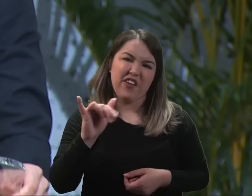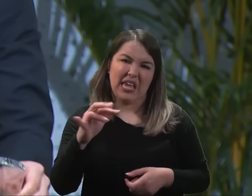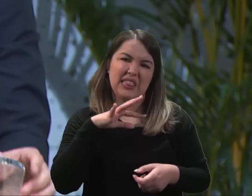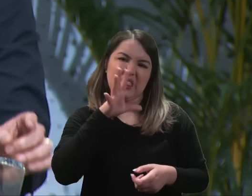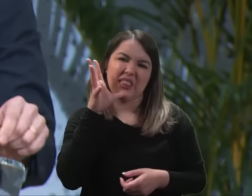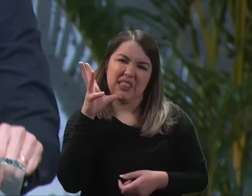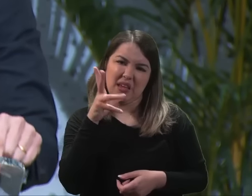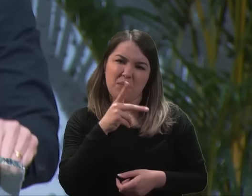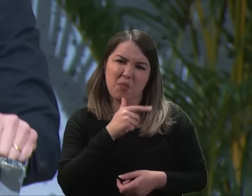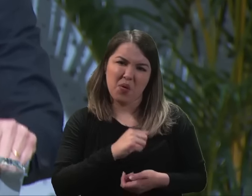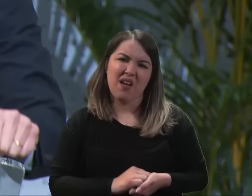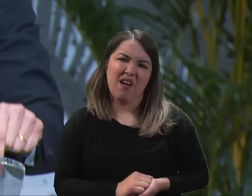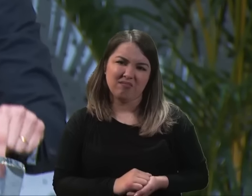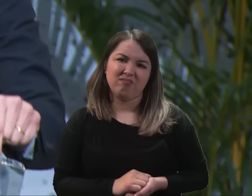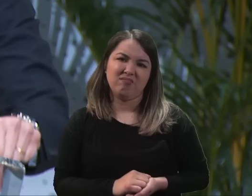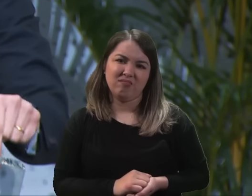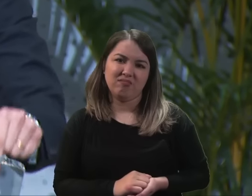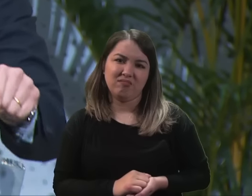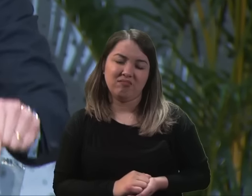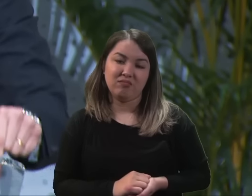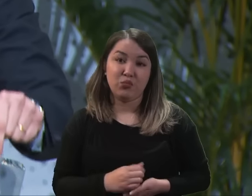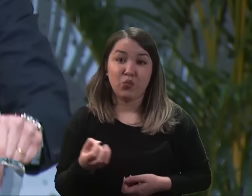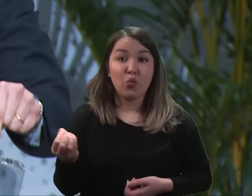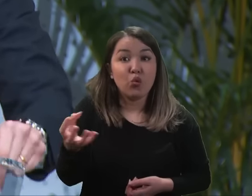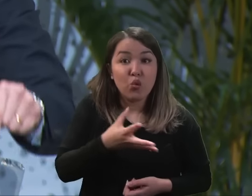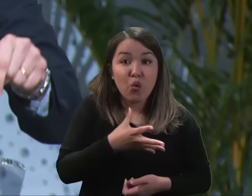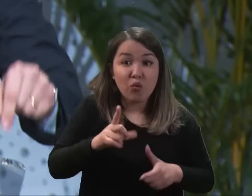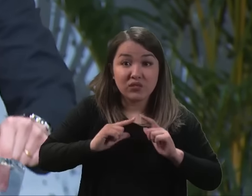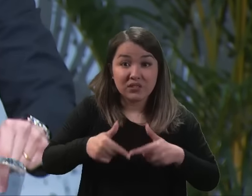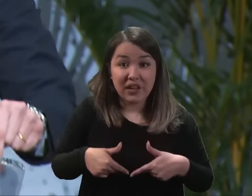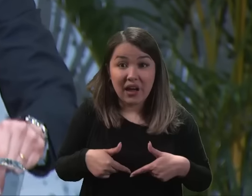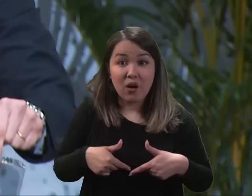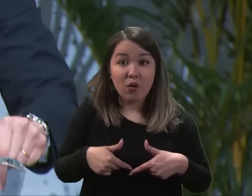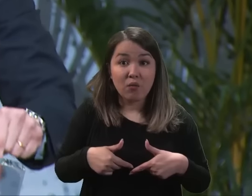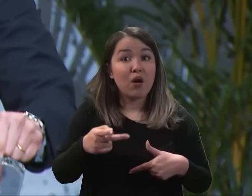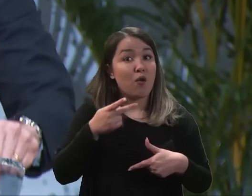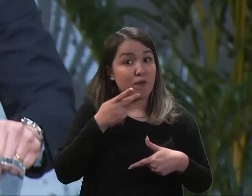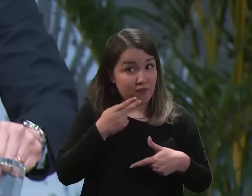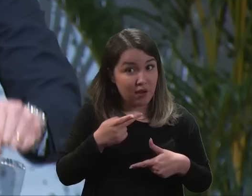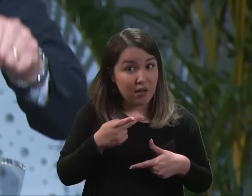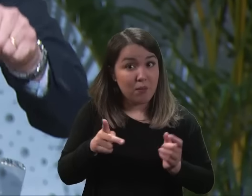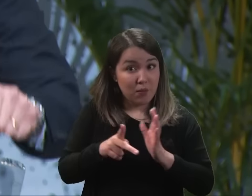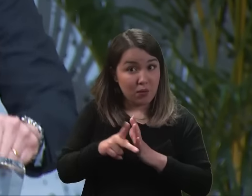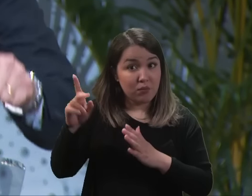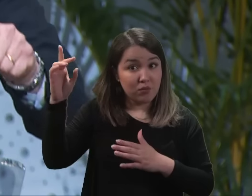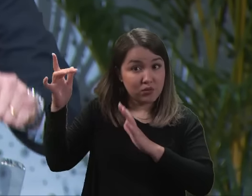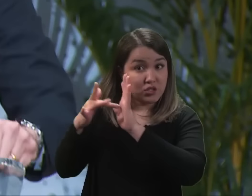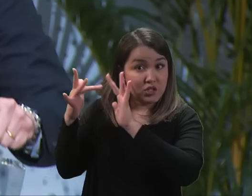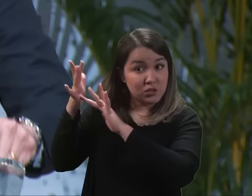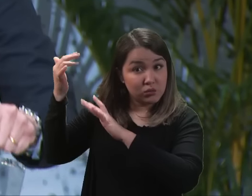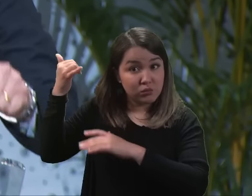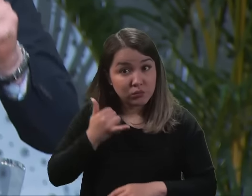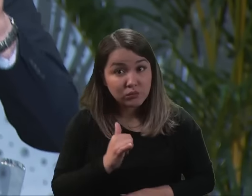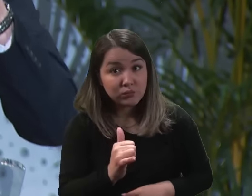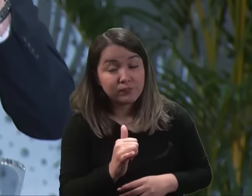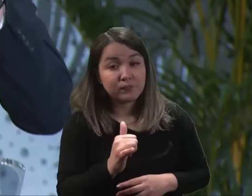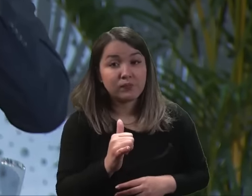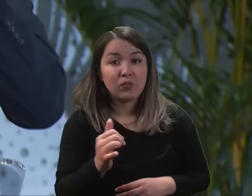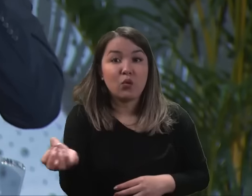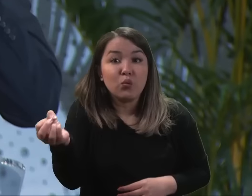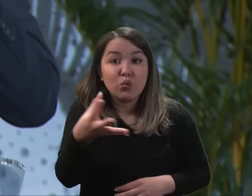no moderno Israel notem o eu vou dizer agora eu falo em nome de Jesus no moderno Israel de Deus